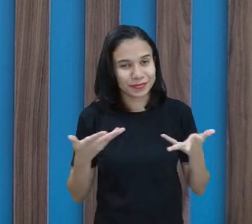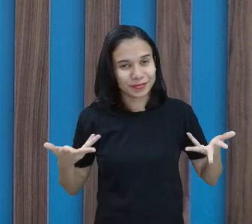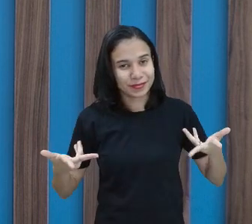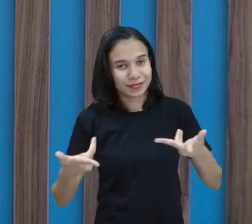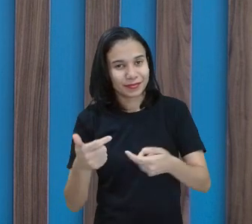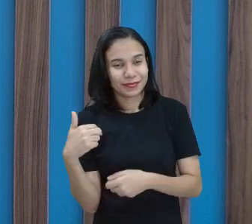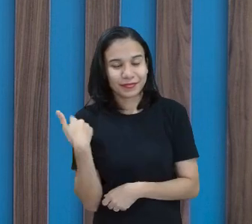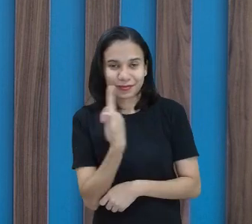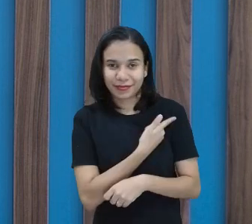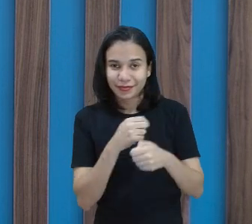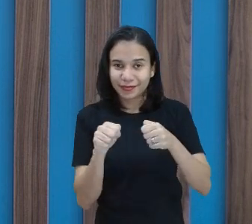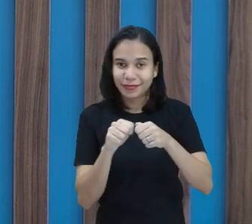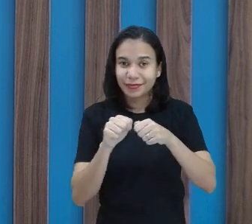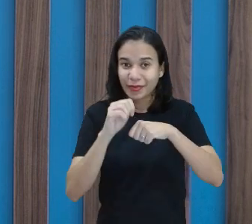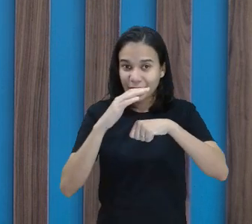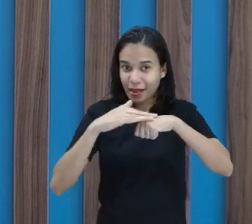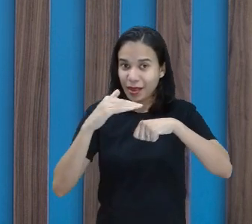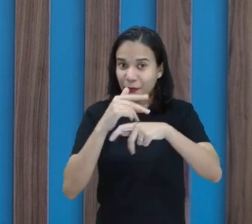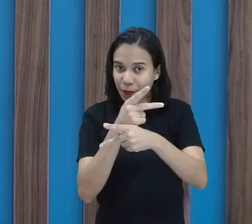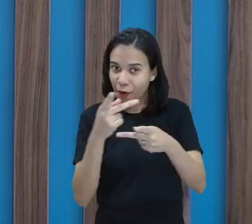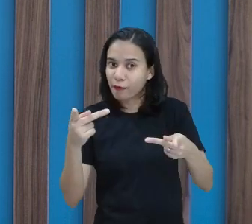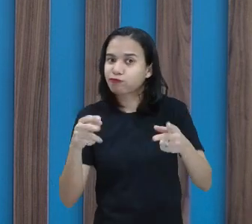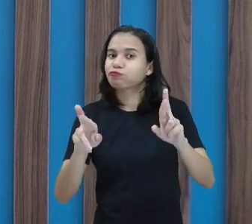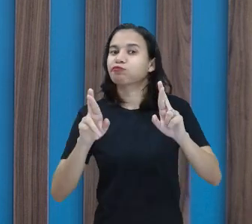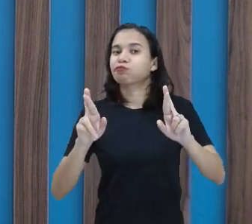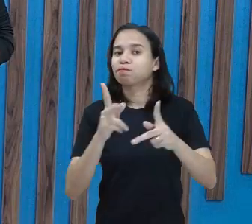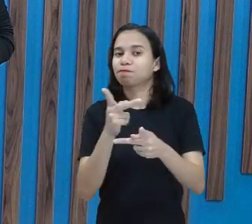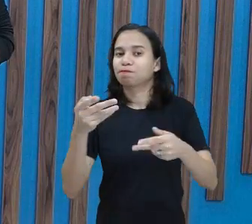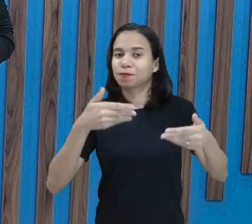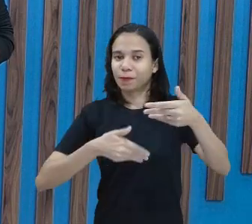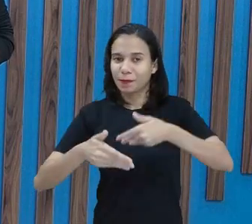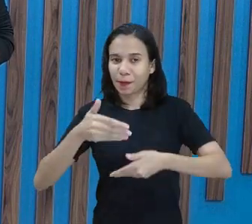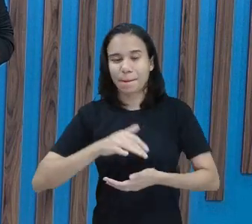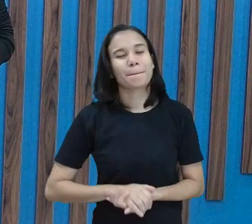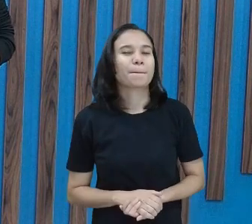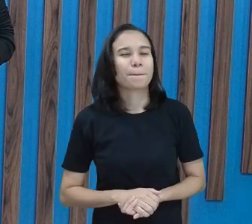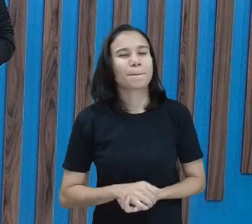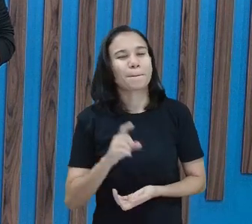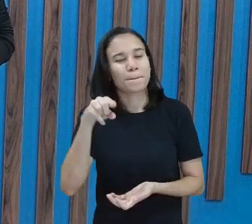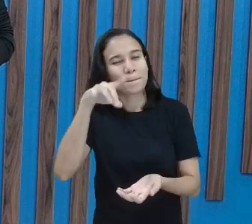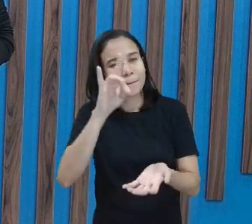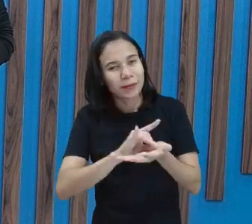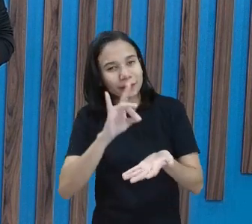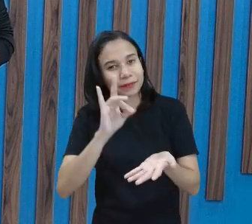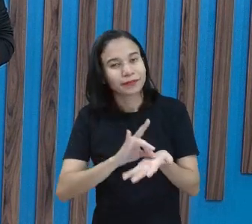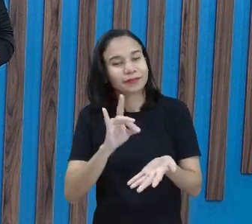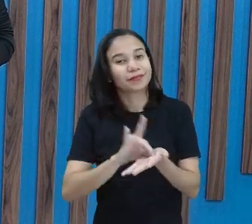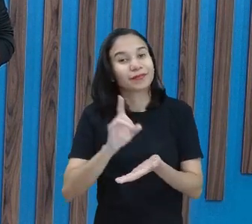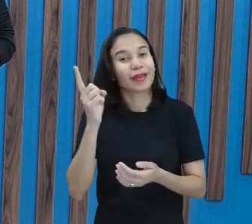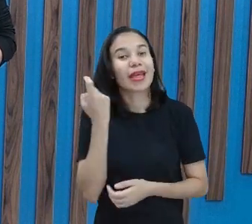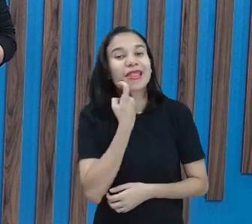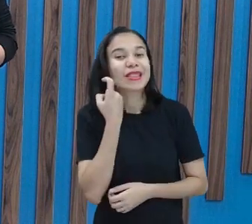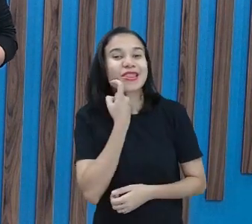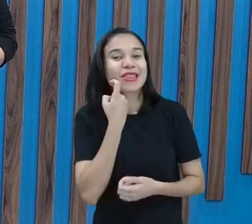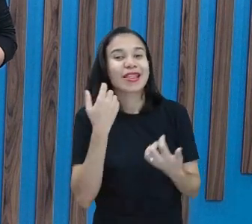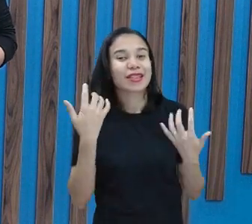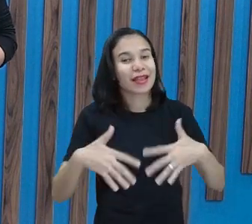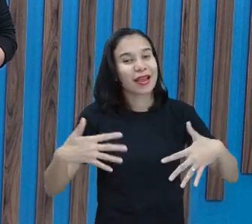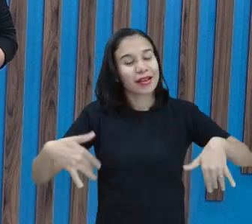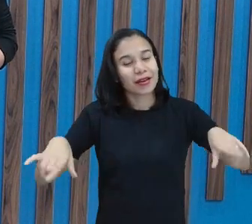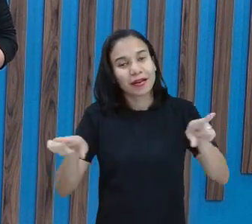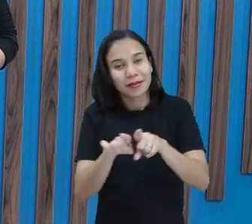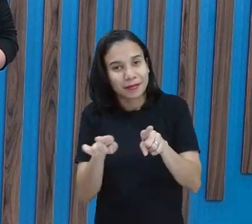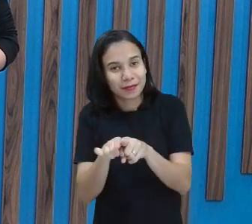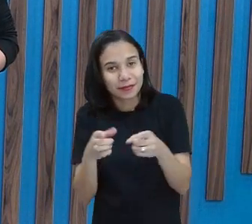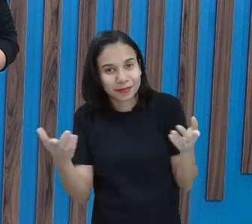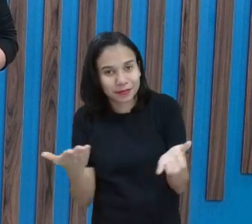gente fez com muito carinho para vocês. Estou aguardando a participação. Isso mesmo, professora Sandra. Sextou. Conosco